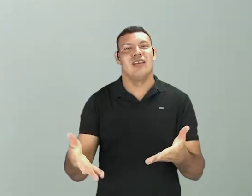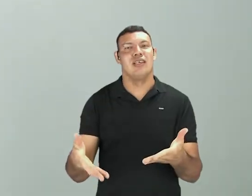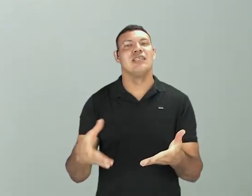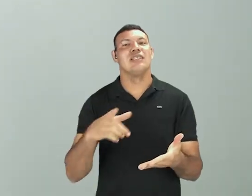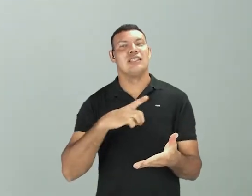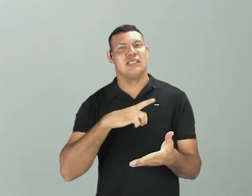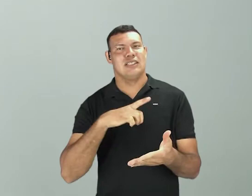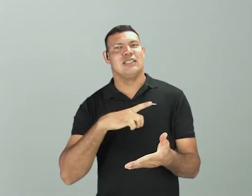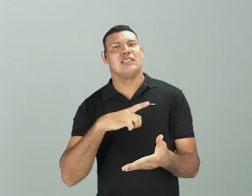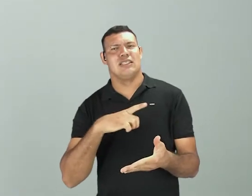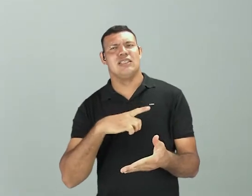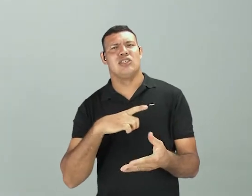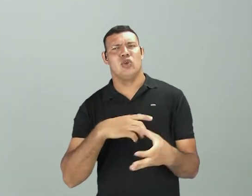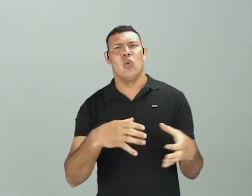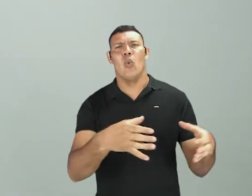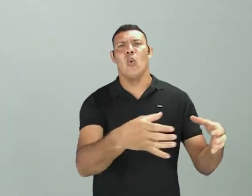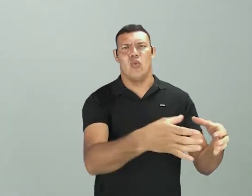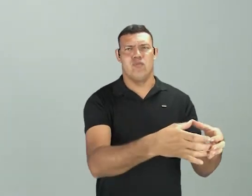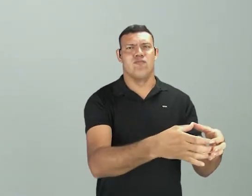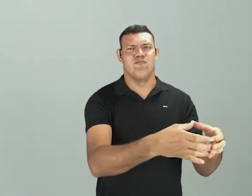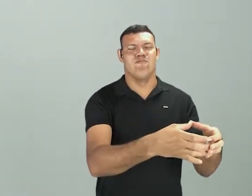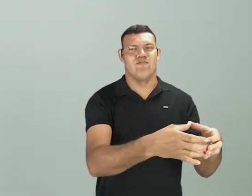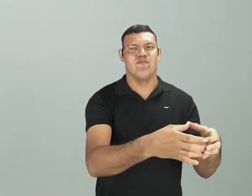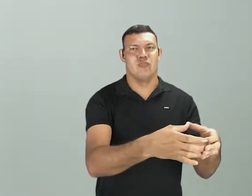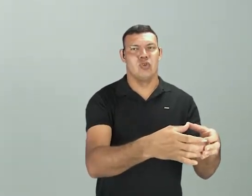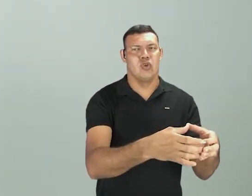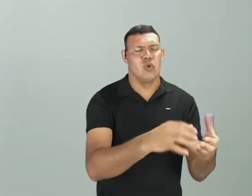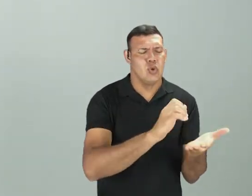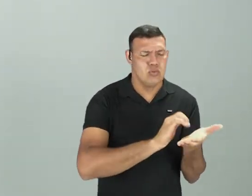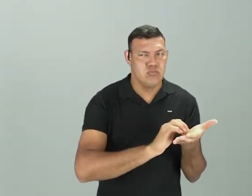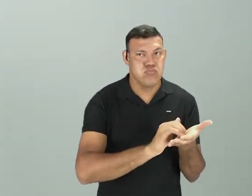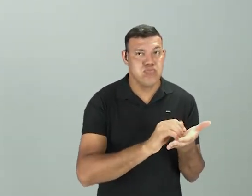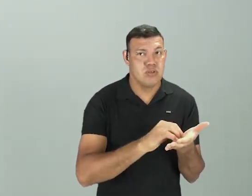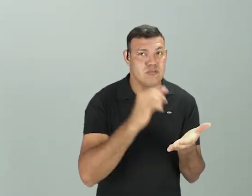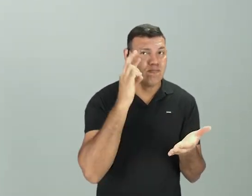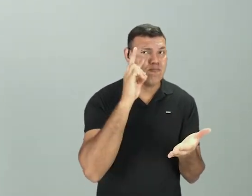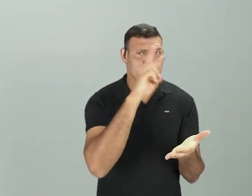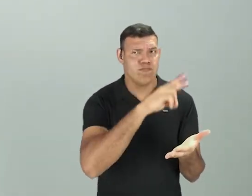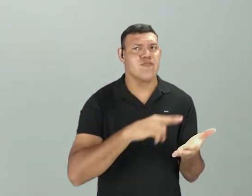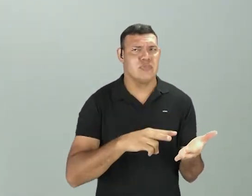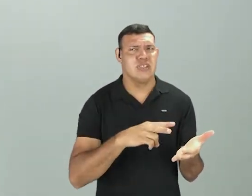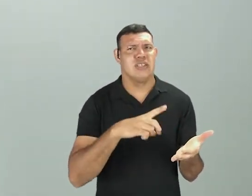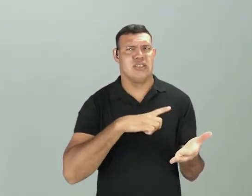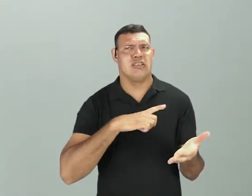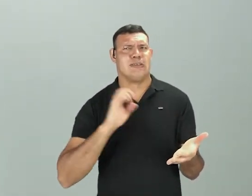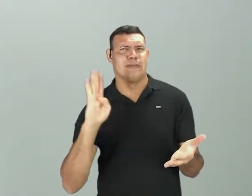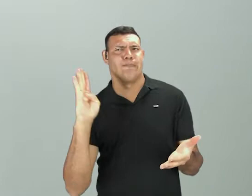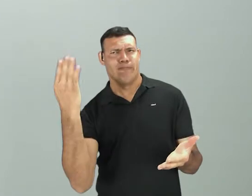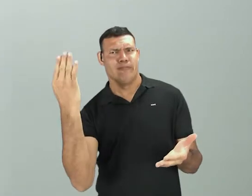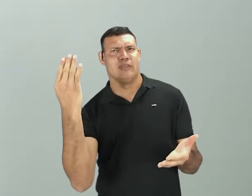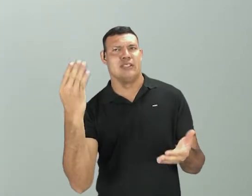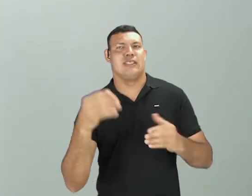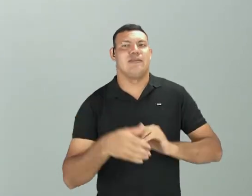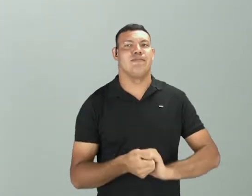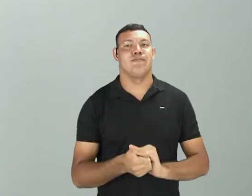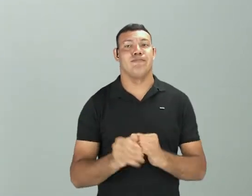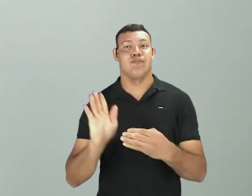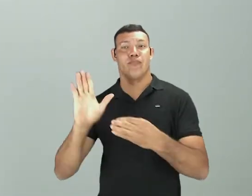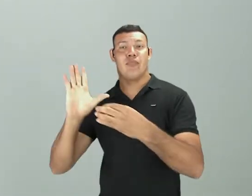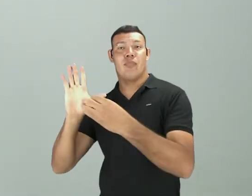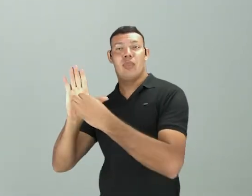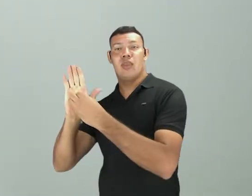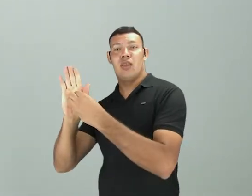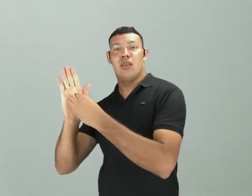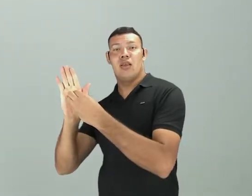nós tínhamos somente a comissão verificadora desses votos, nós tínhamos muitas fraudes eleitorais, né? Então, o partido que estava lá